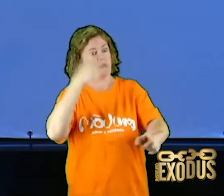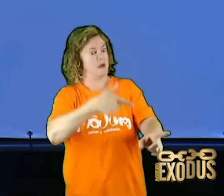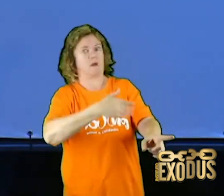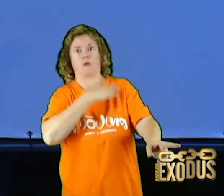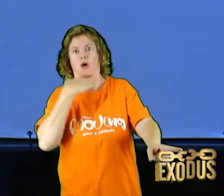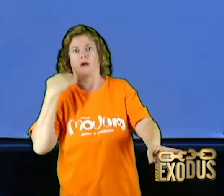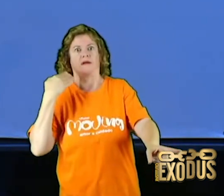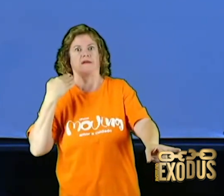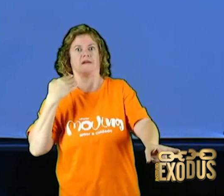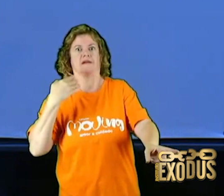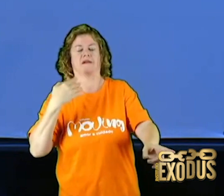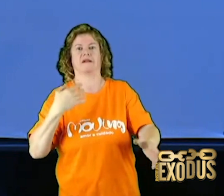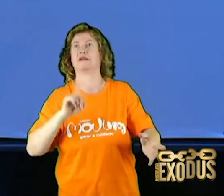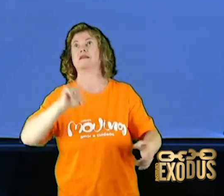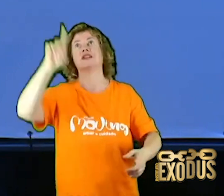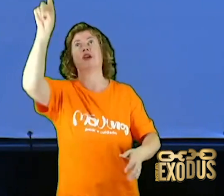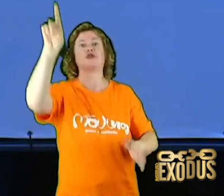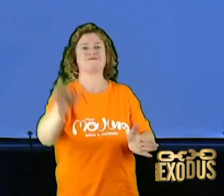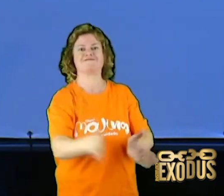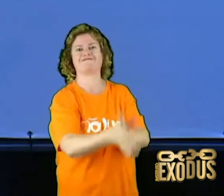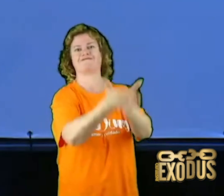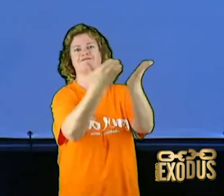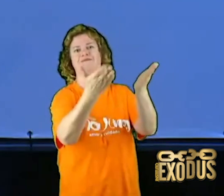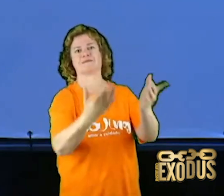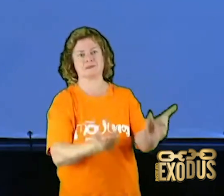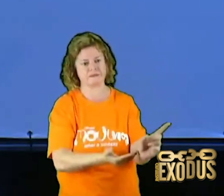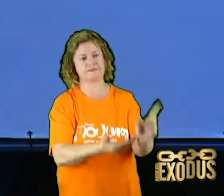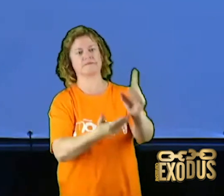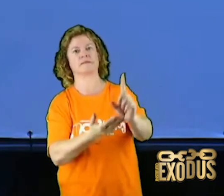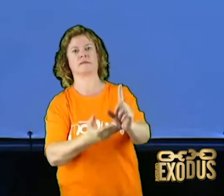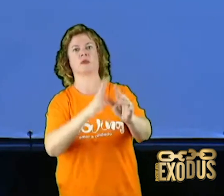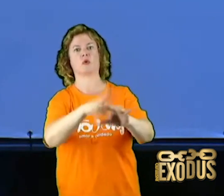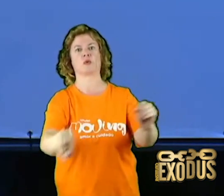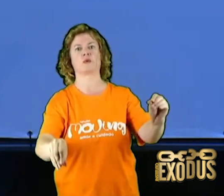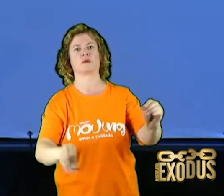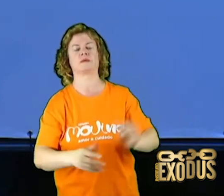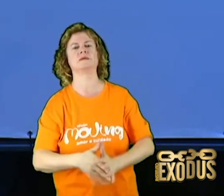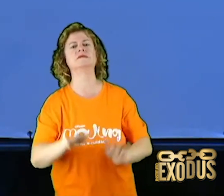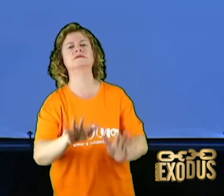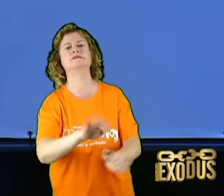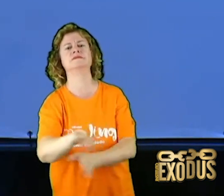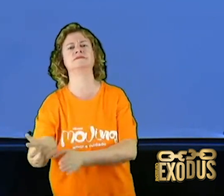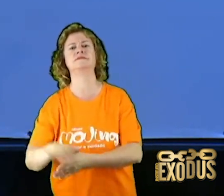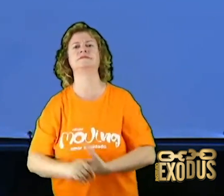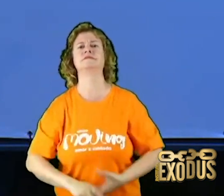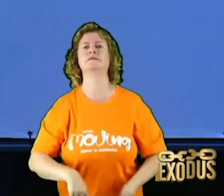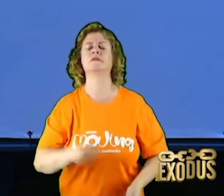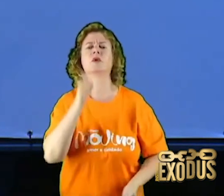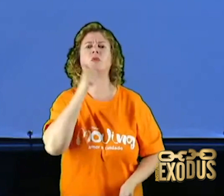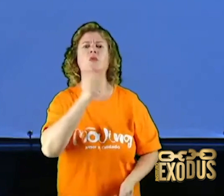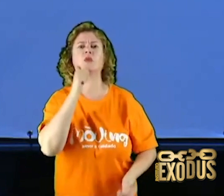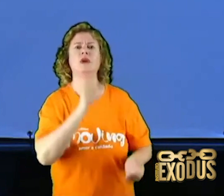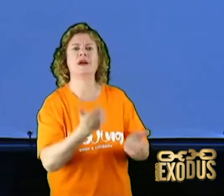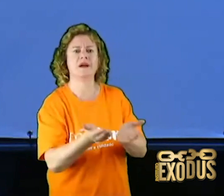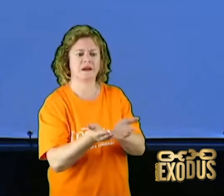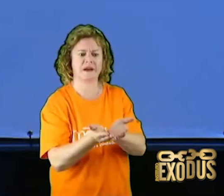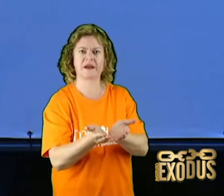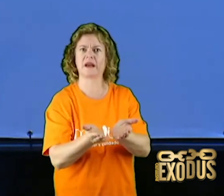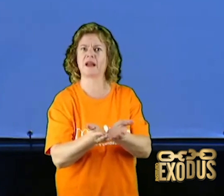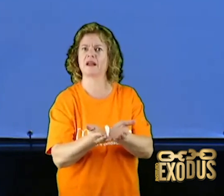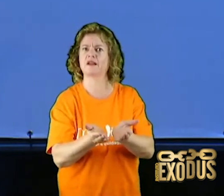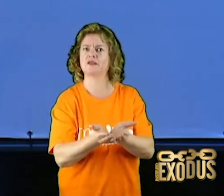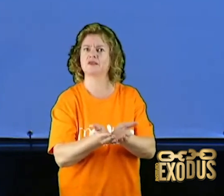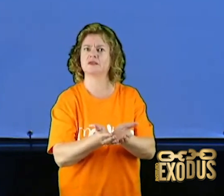sou ligado a isso a minha vida inteira, e há um caso de uma mulher crente, que caiu do avião, é